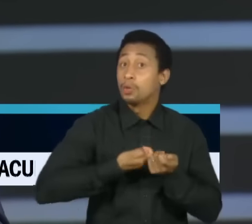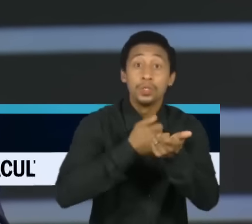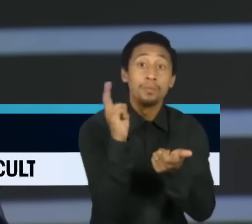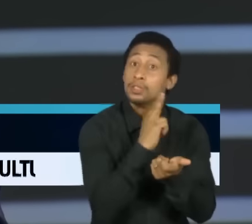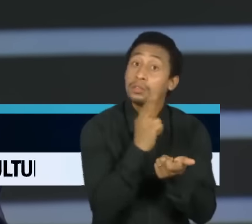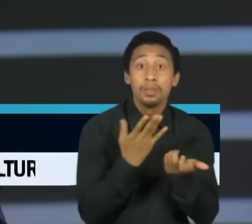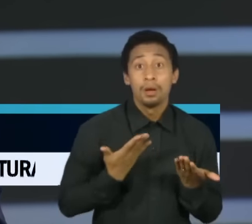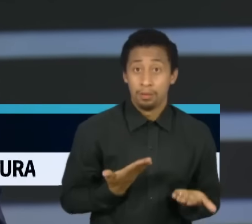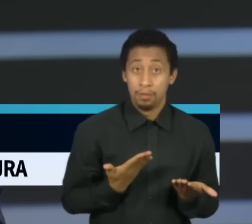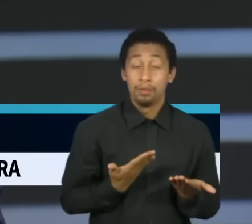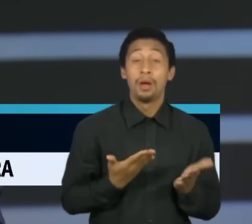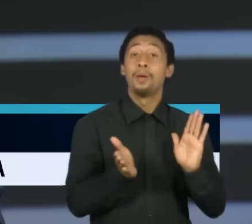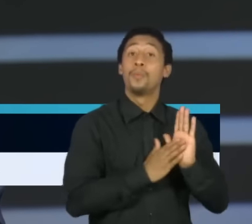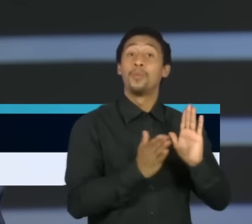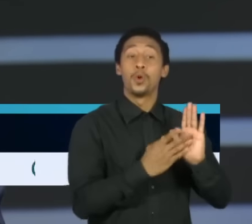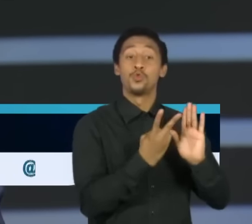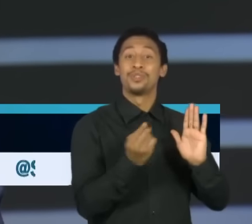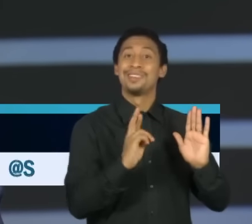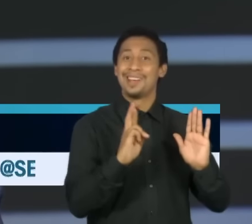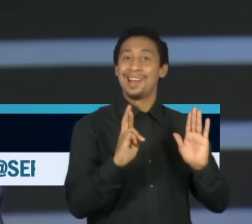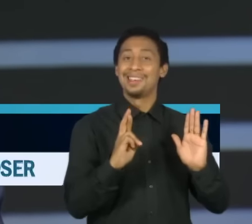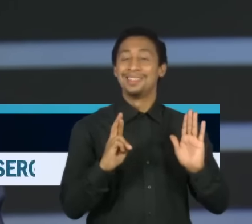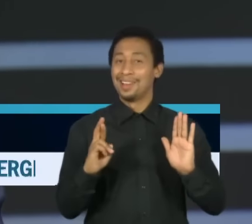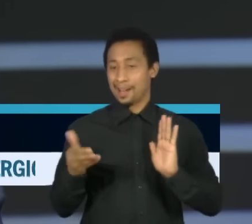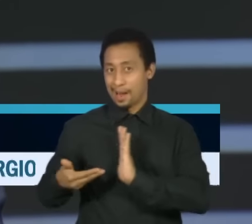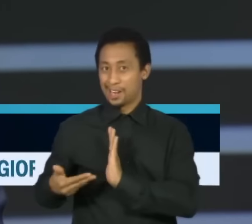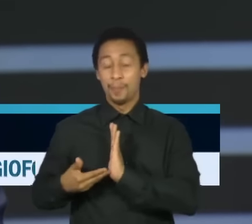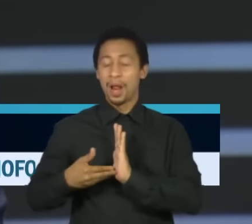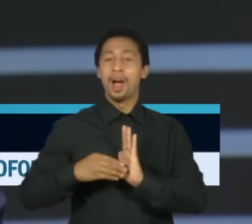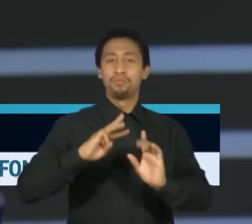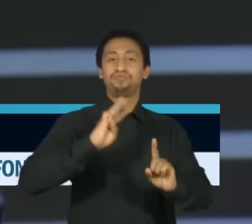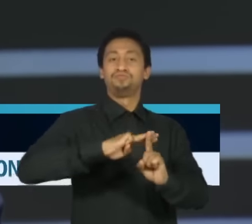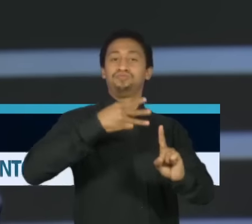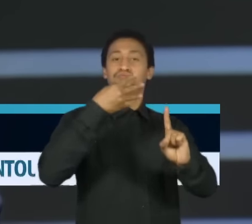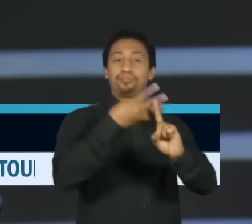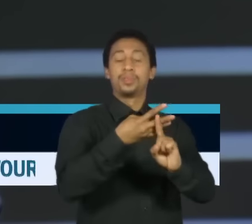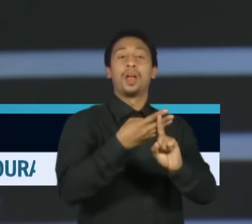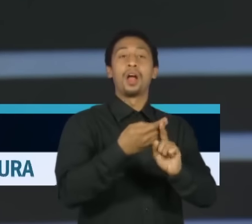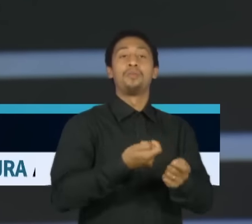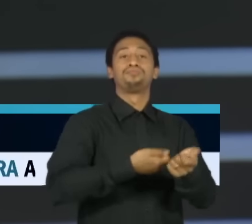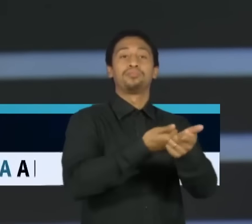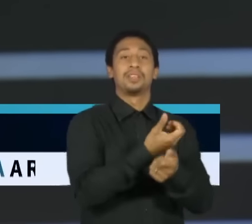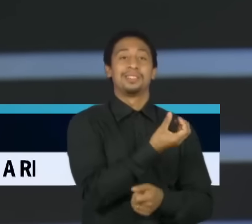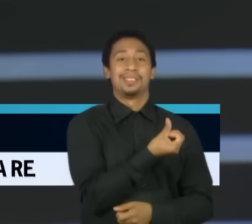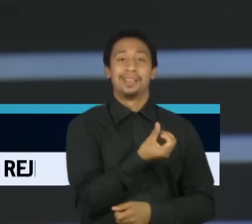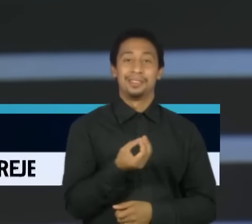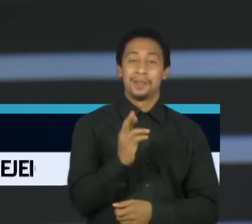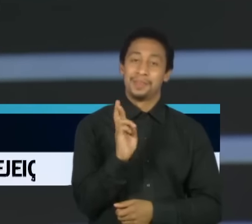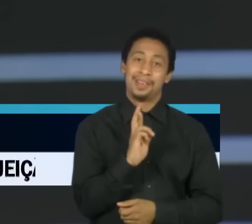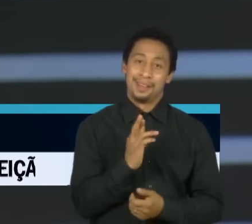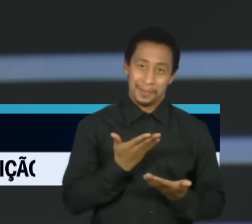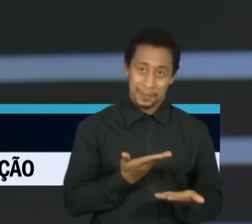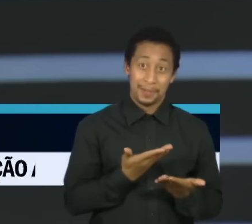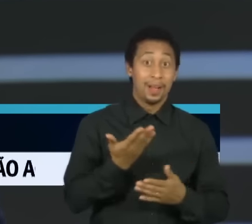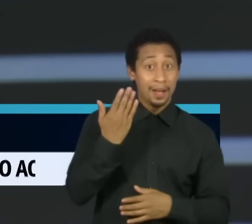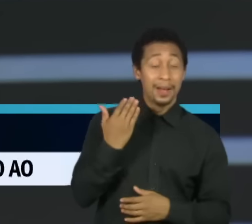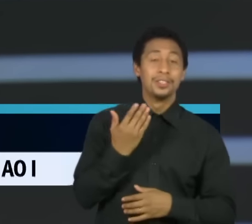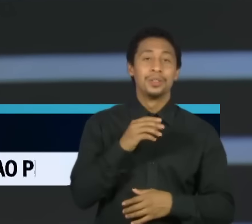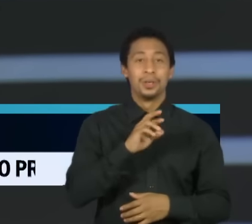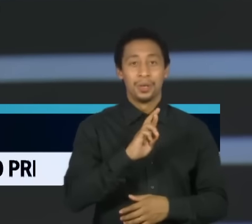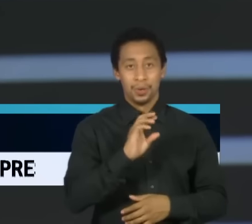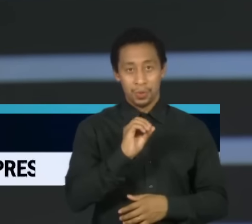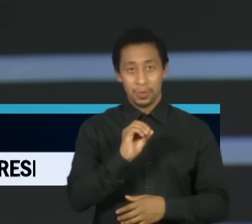R$ 200 e a Câmara dos Deputados multiplicou por 3 para R$ 600 quando o presidente era Rodrigo Maia. E isso foi uma das razões, se não a